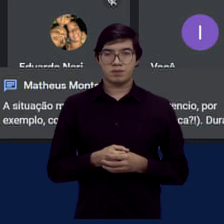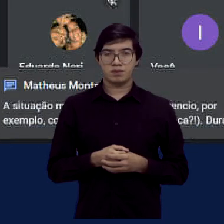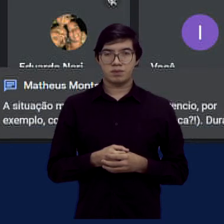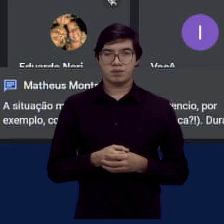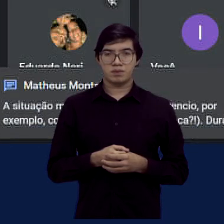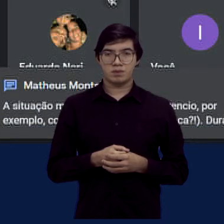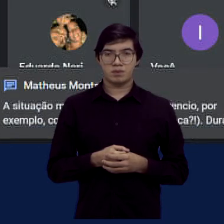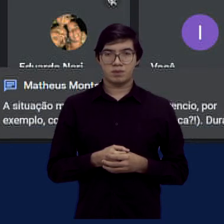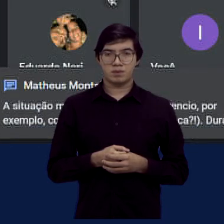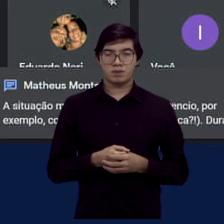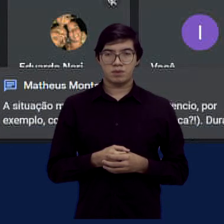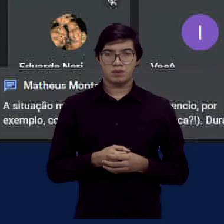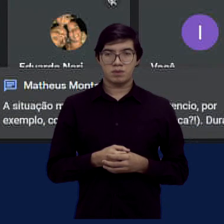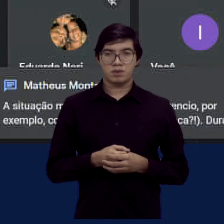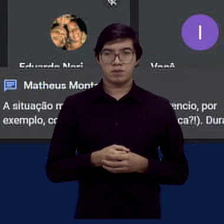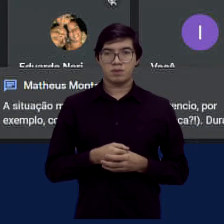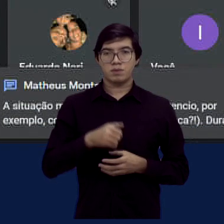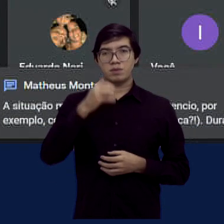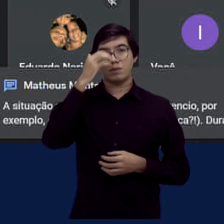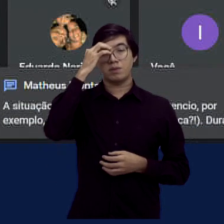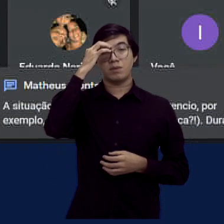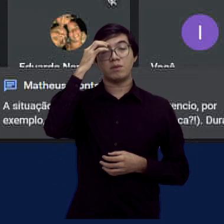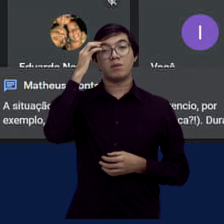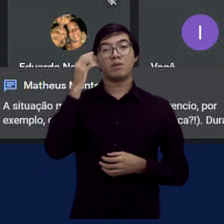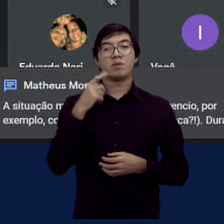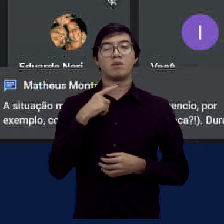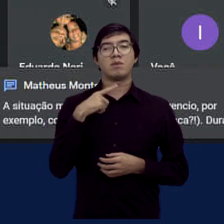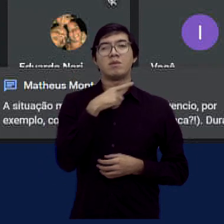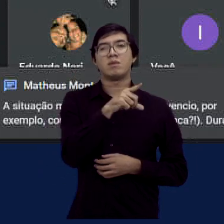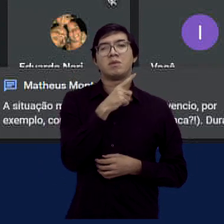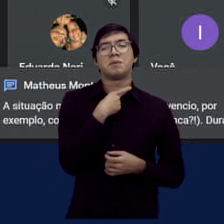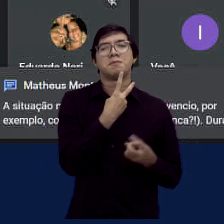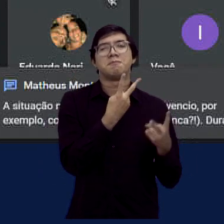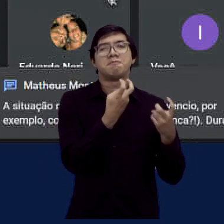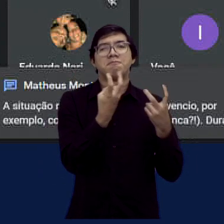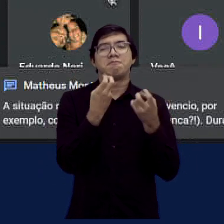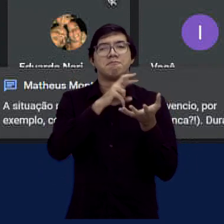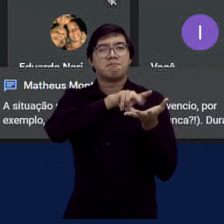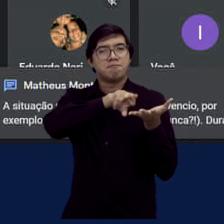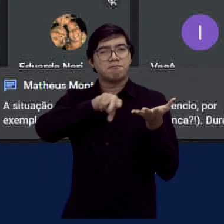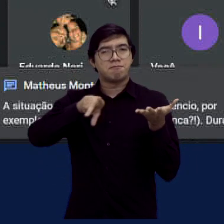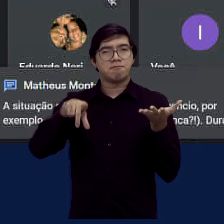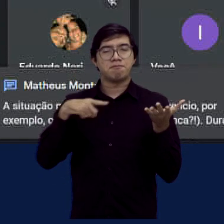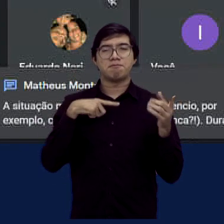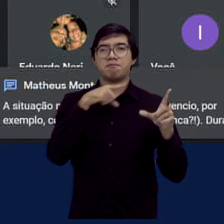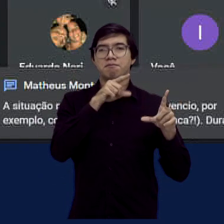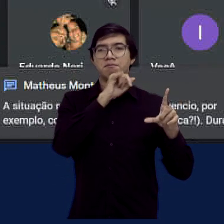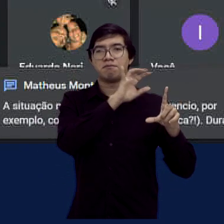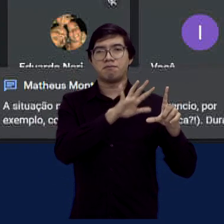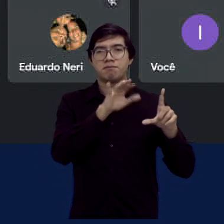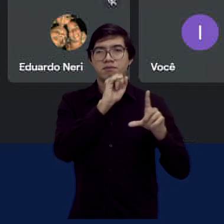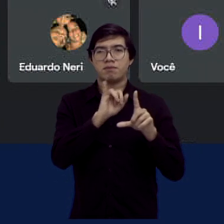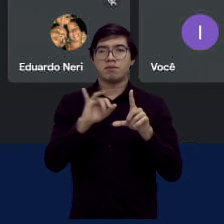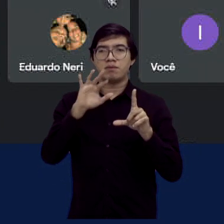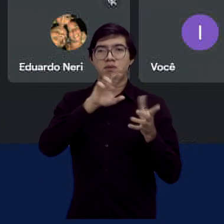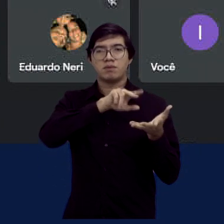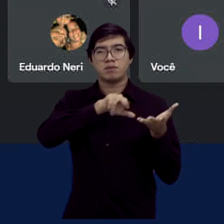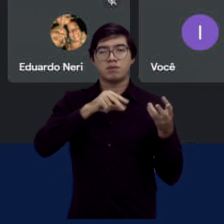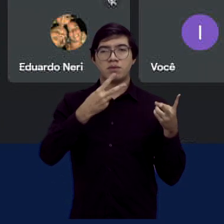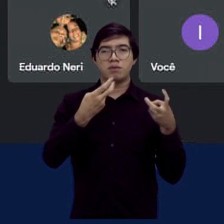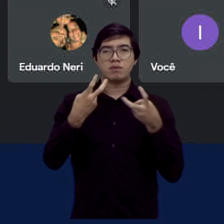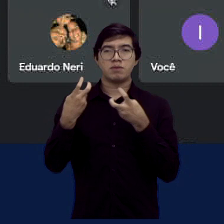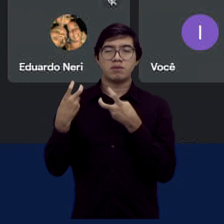Legitimamente dá para tirar daí várias leituras, né, Luiz? Inclusive. Isso me fez lembrar